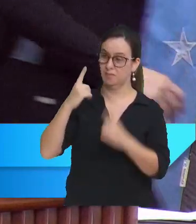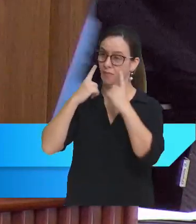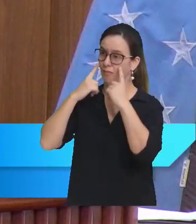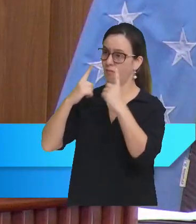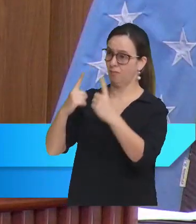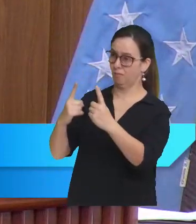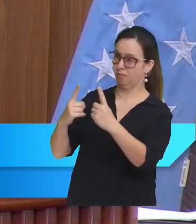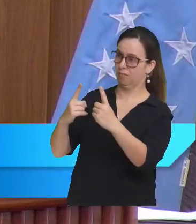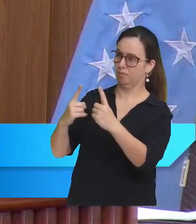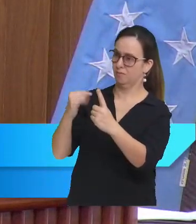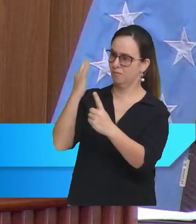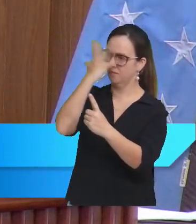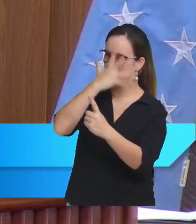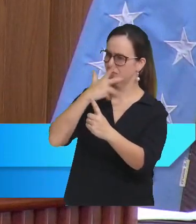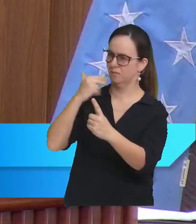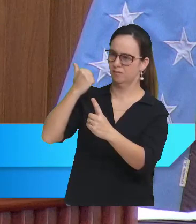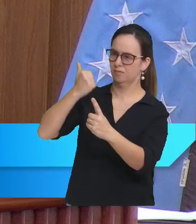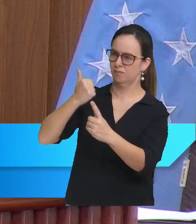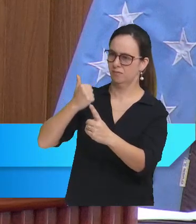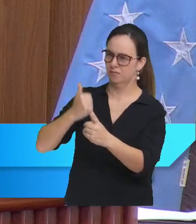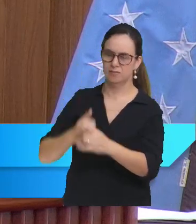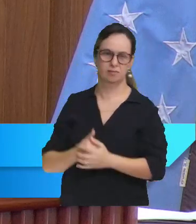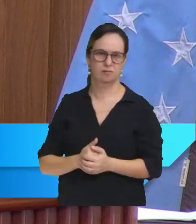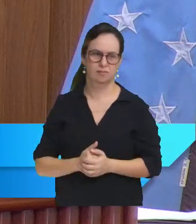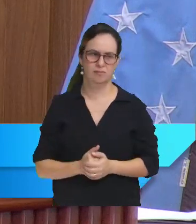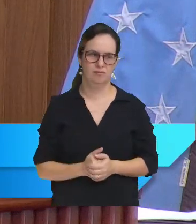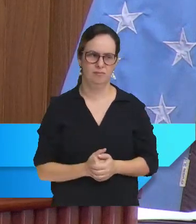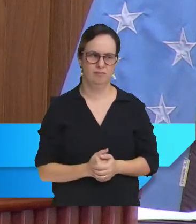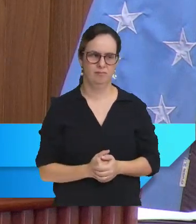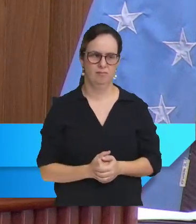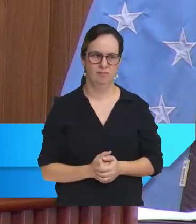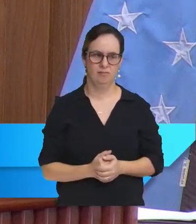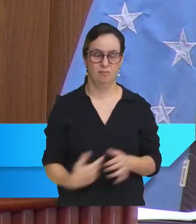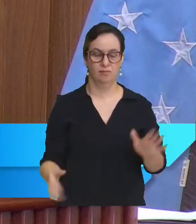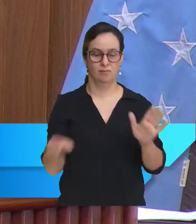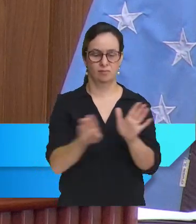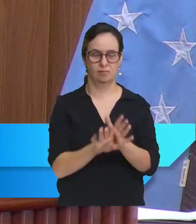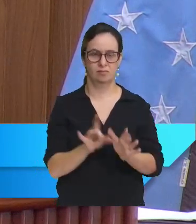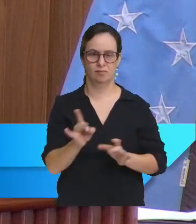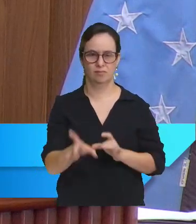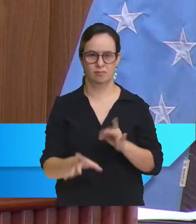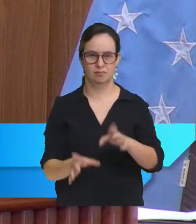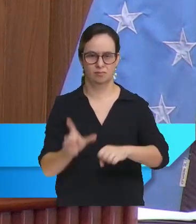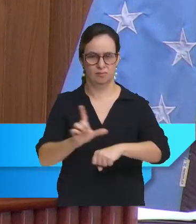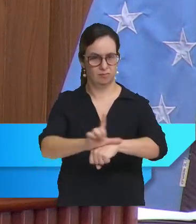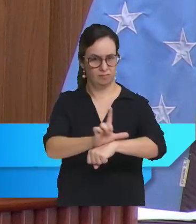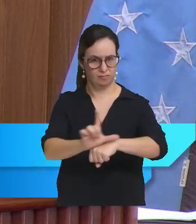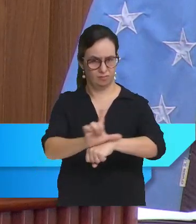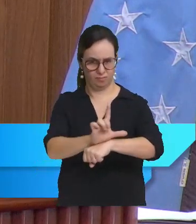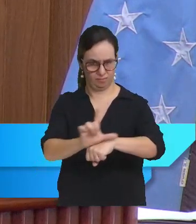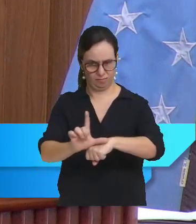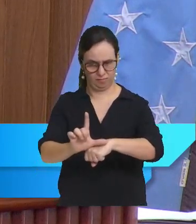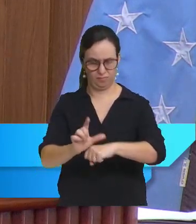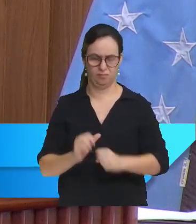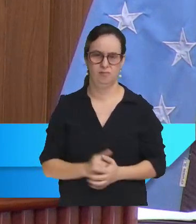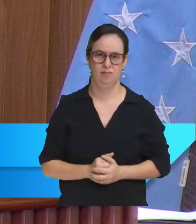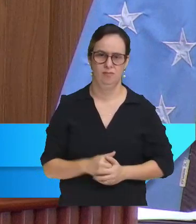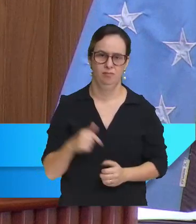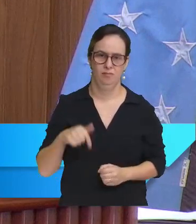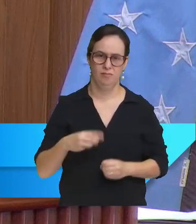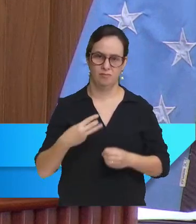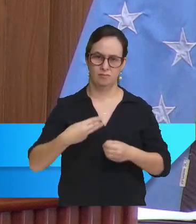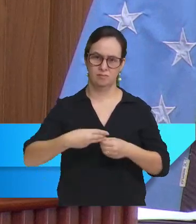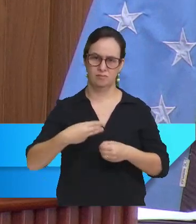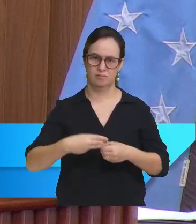acontece, consequentemente, Zé Gotinha? Aquece o comércio. E é isso que o município de Assis, como uma cidade satélite, uma